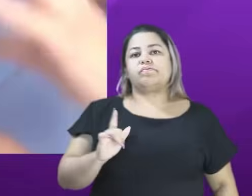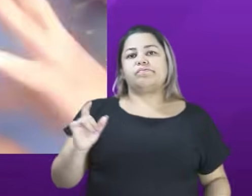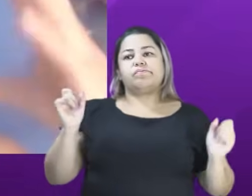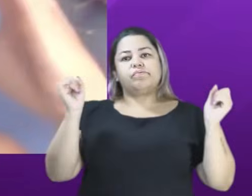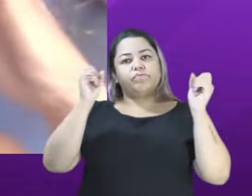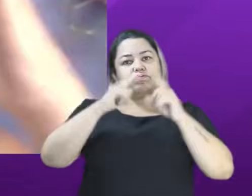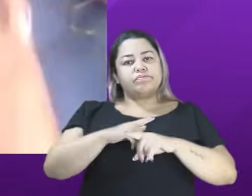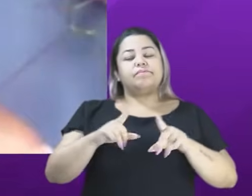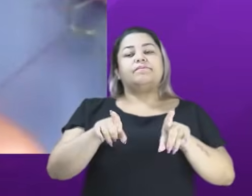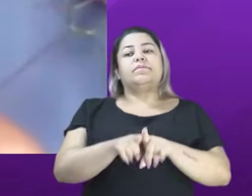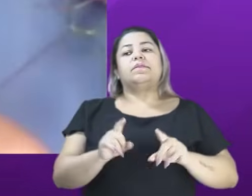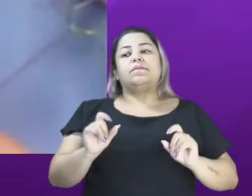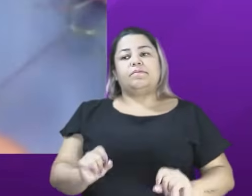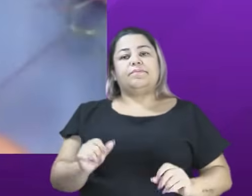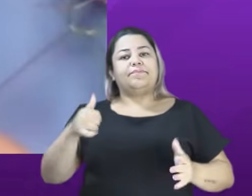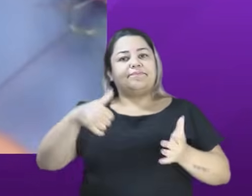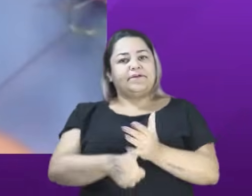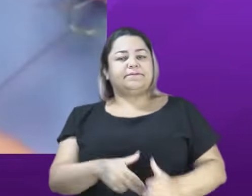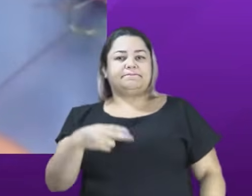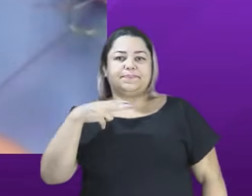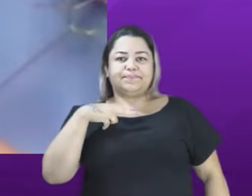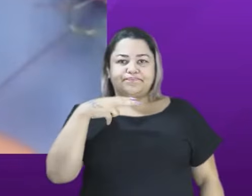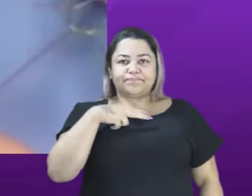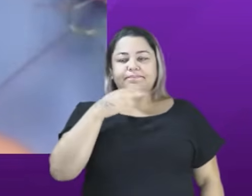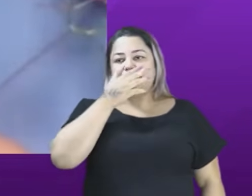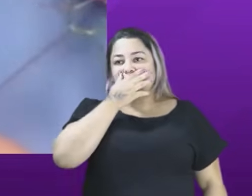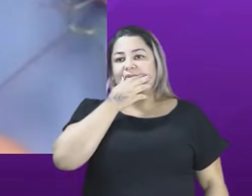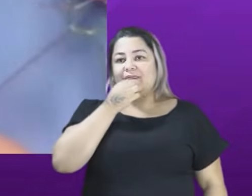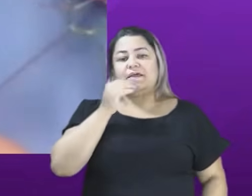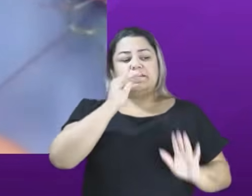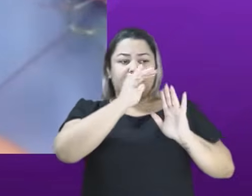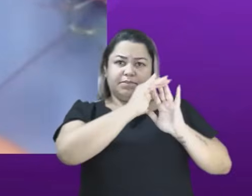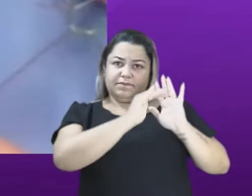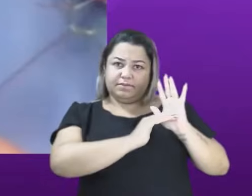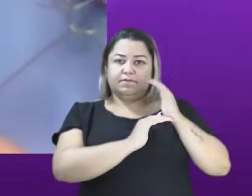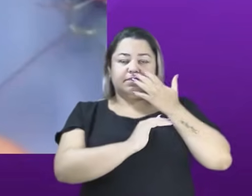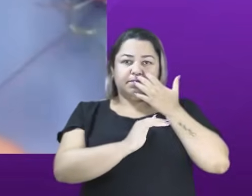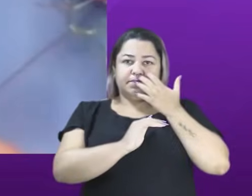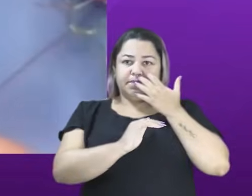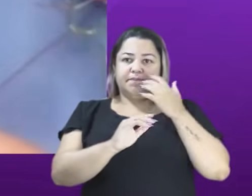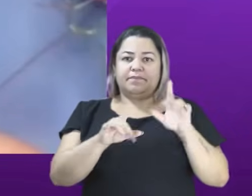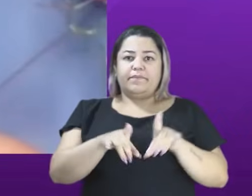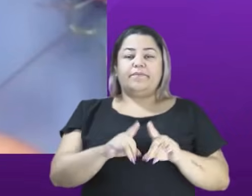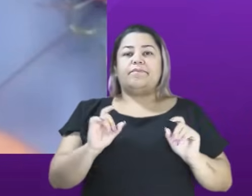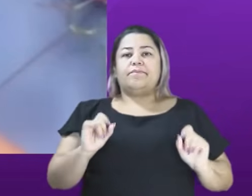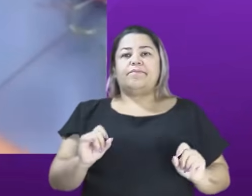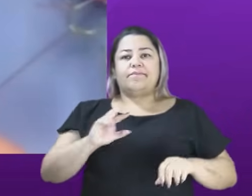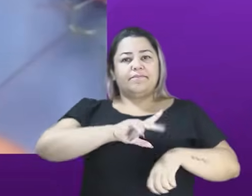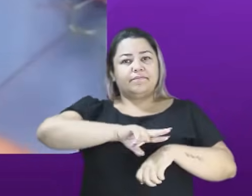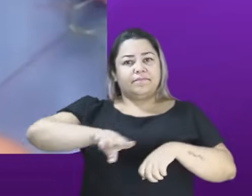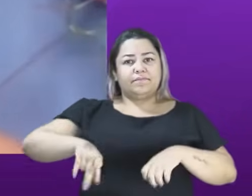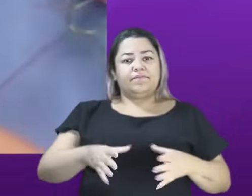dificuldade com essa identidade individual, né, a partir desses critérios, né, dessa interseccionalidade de gênero,